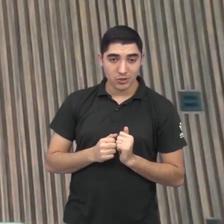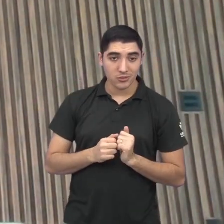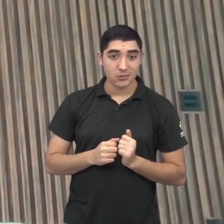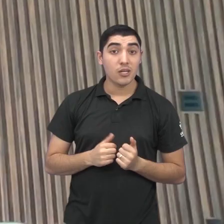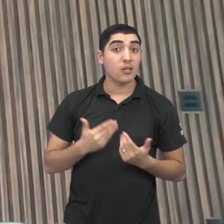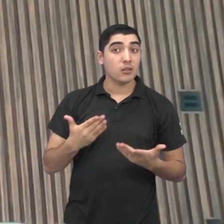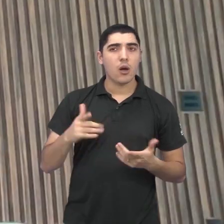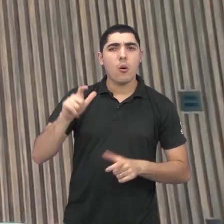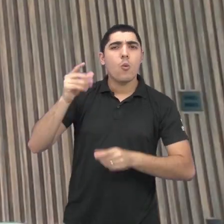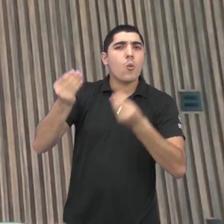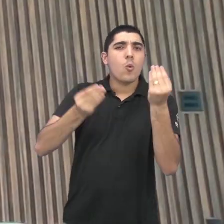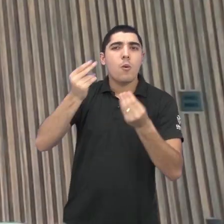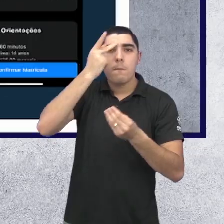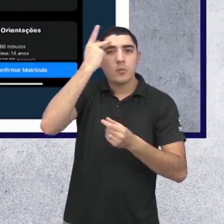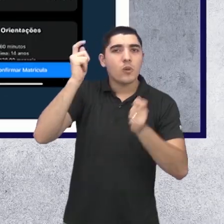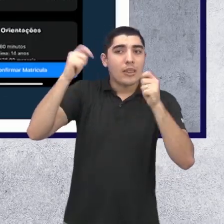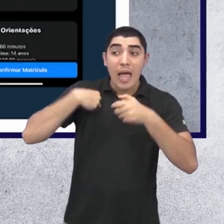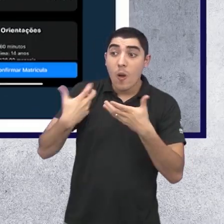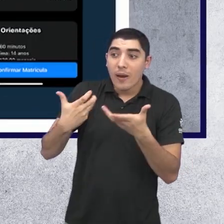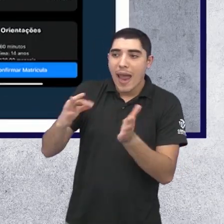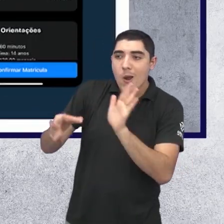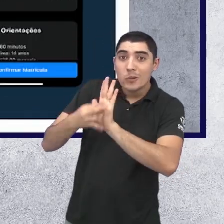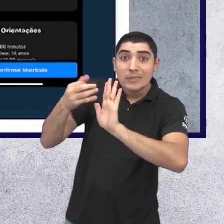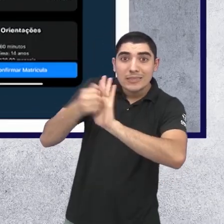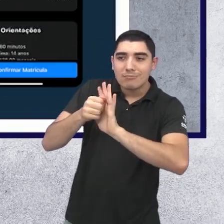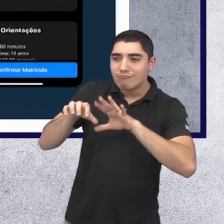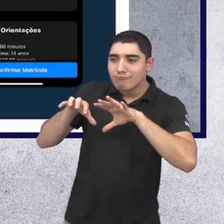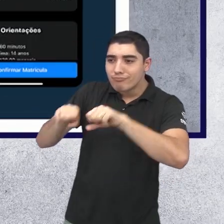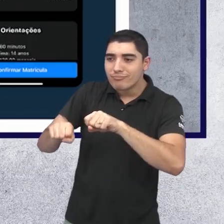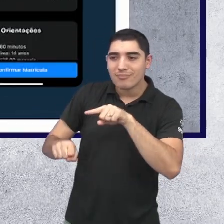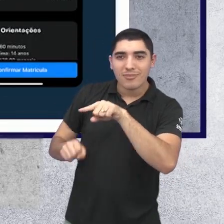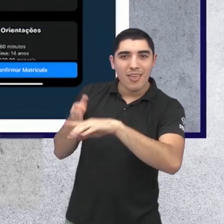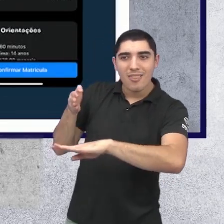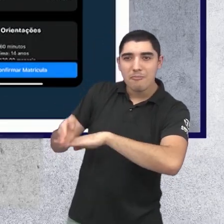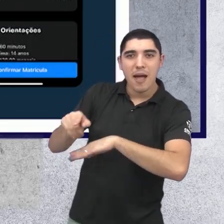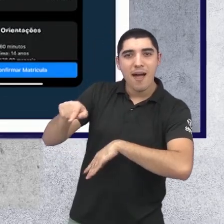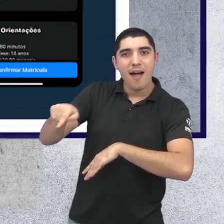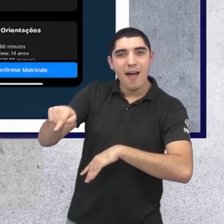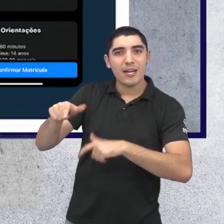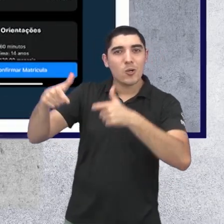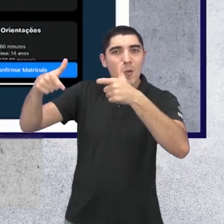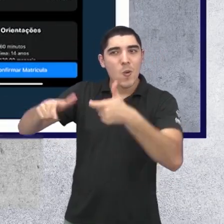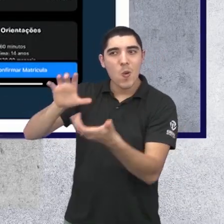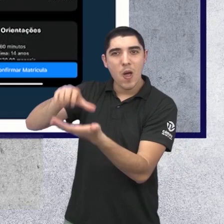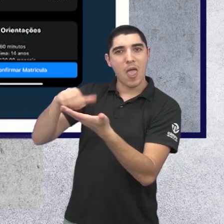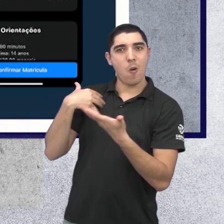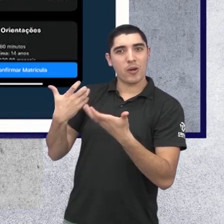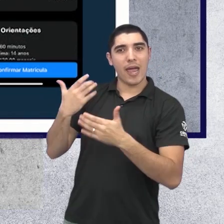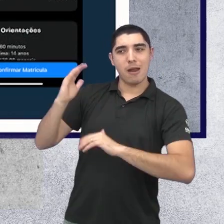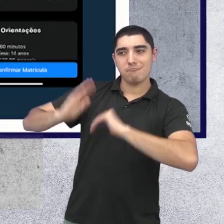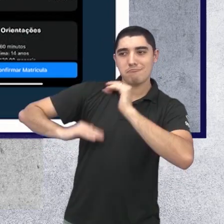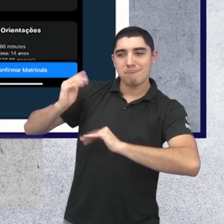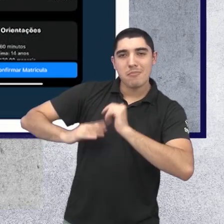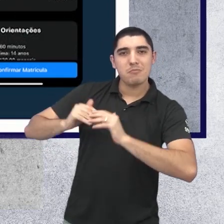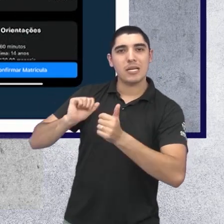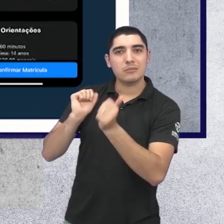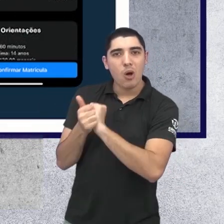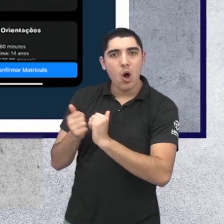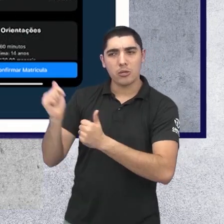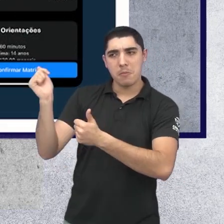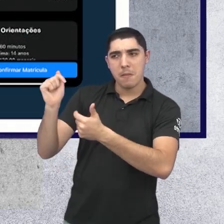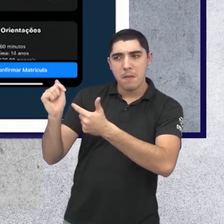se matricular, ver todos os esportes em que ela participa, todos os esportes que